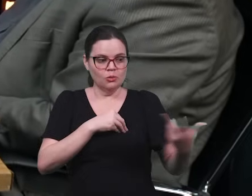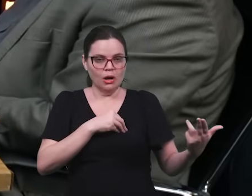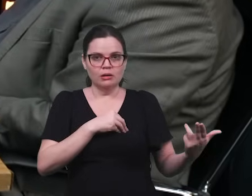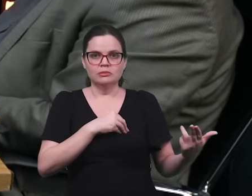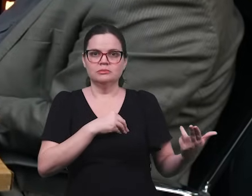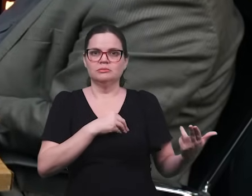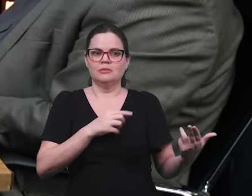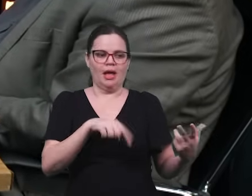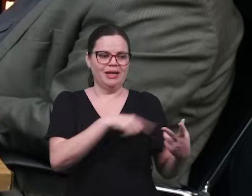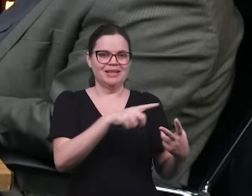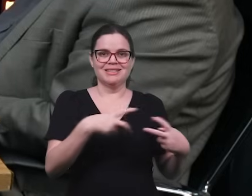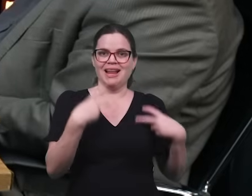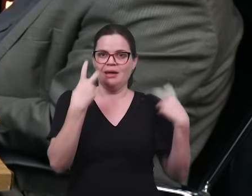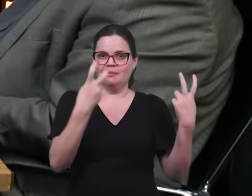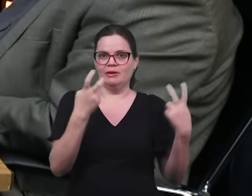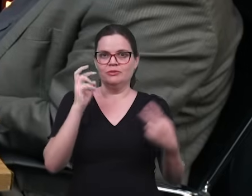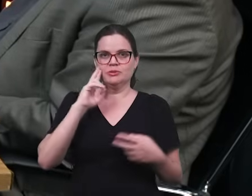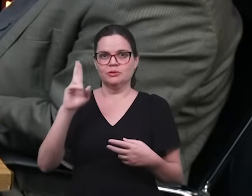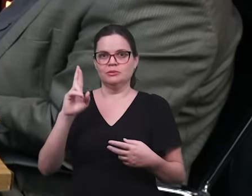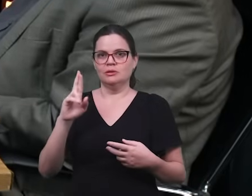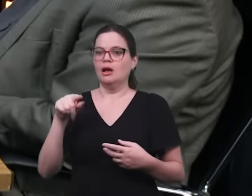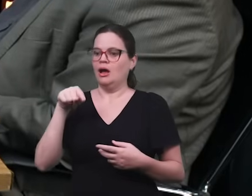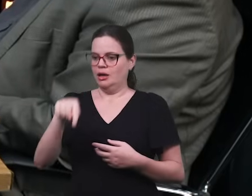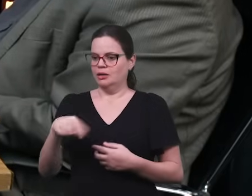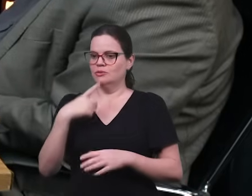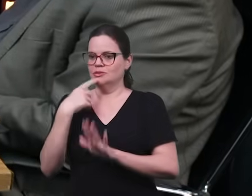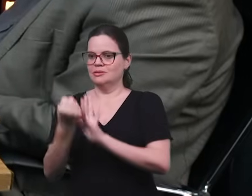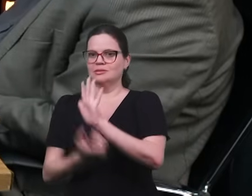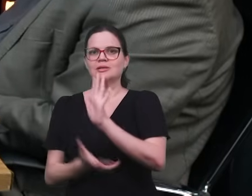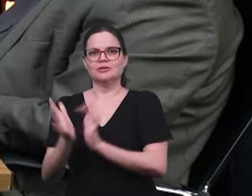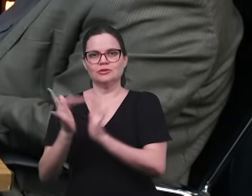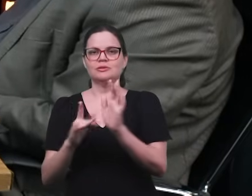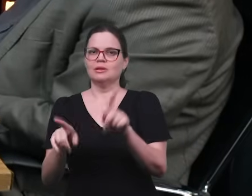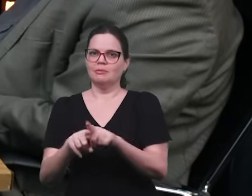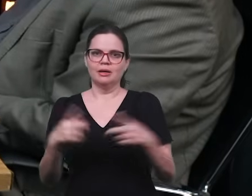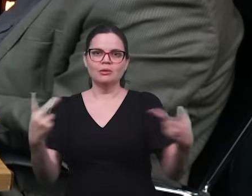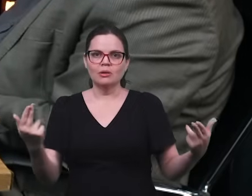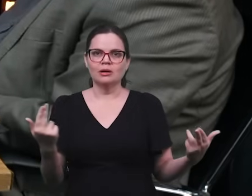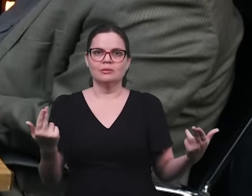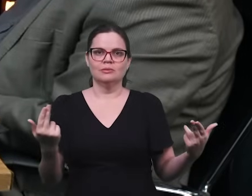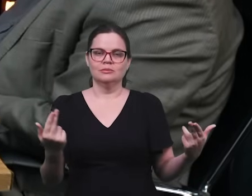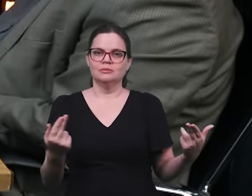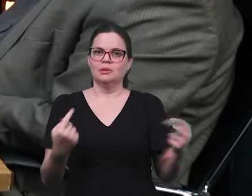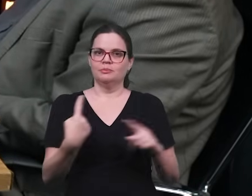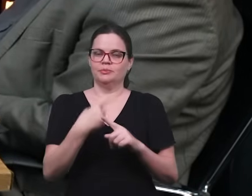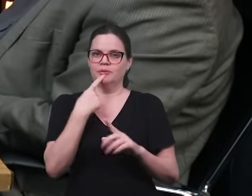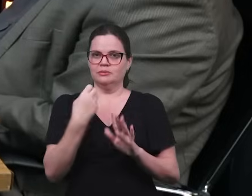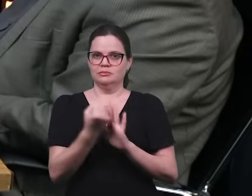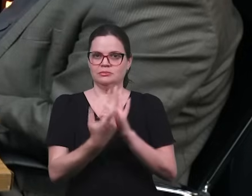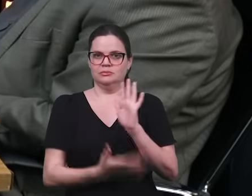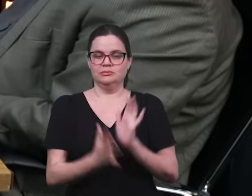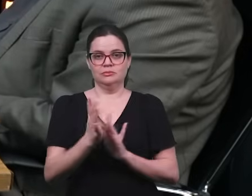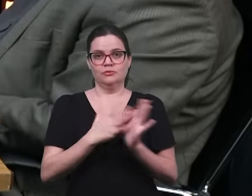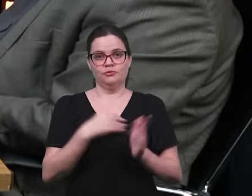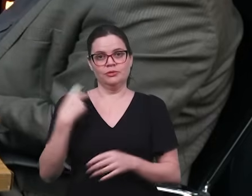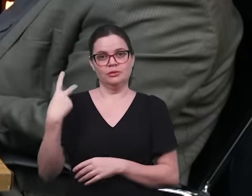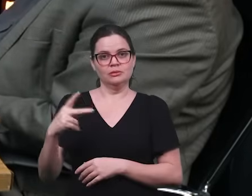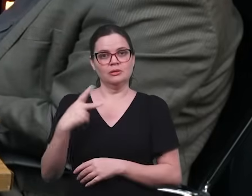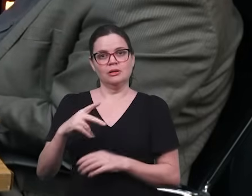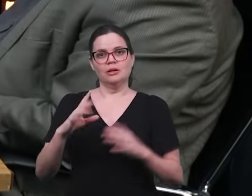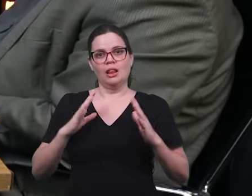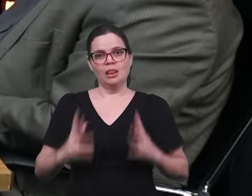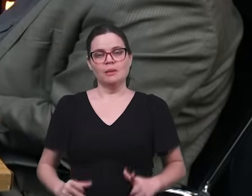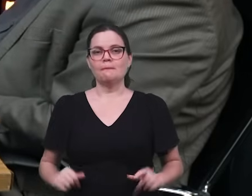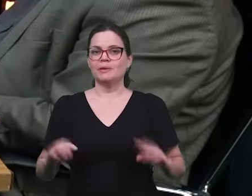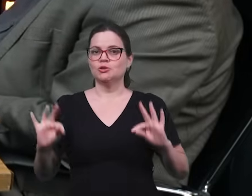Aí eles clamavam ao Senhor. Aí a palavra foi assim, o sangue de Jesus, seu filho, purifica todo o pecado. Você clama